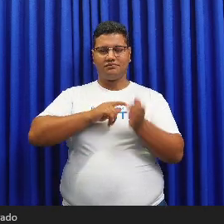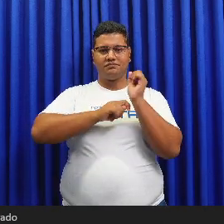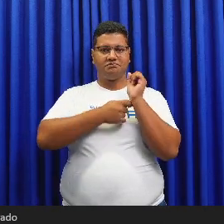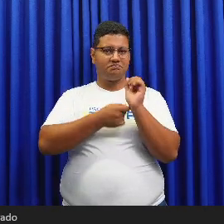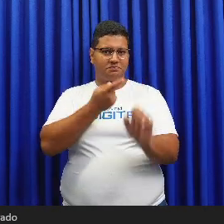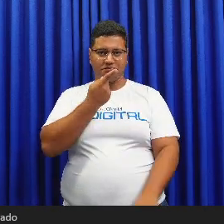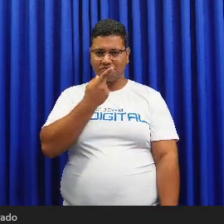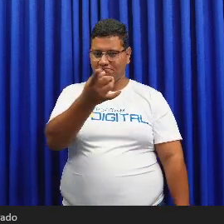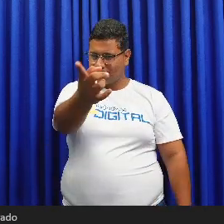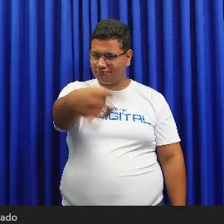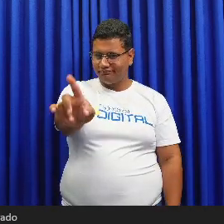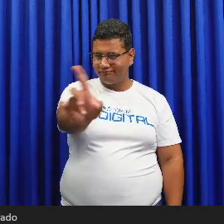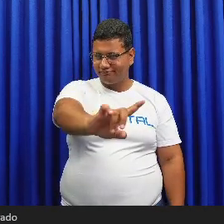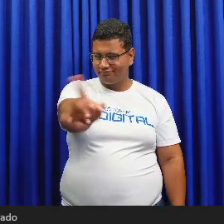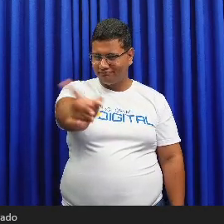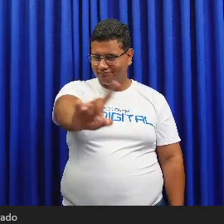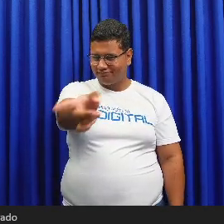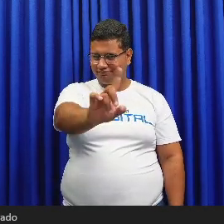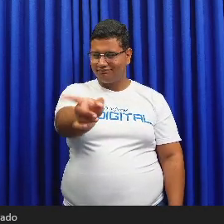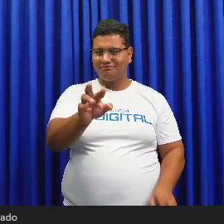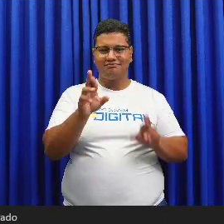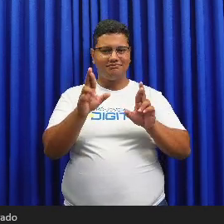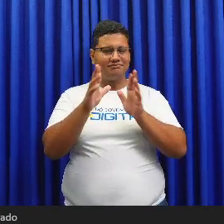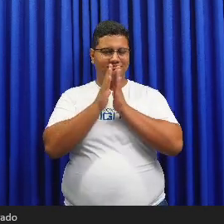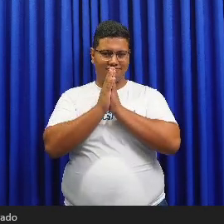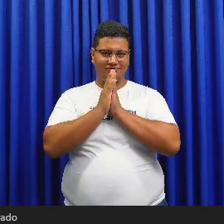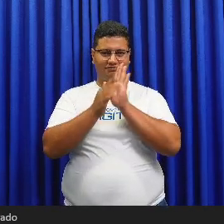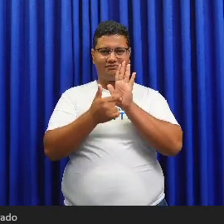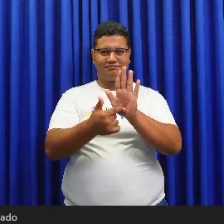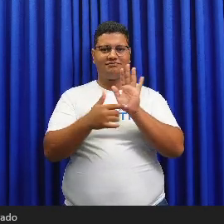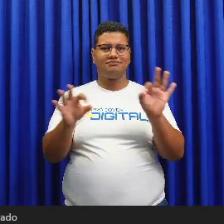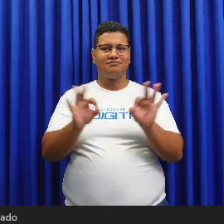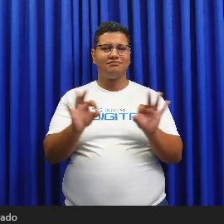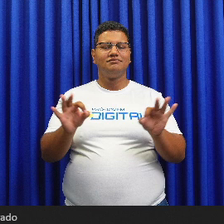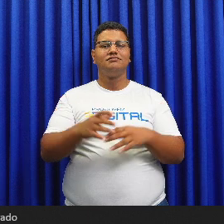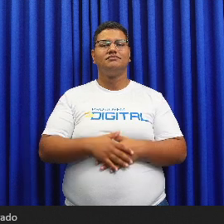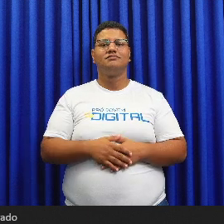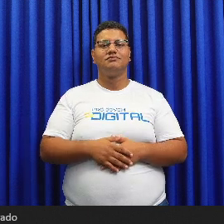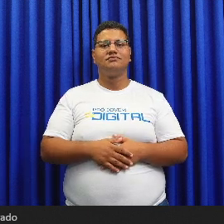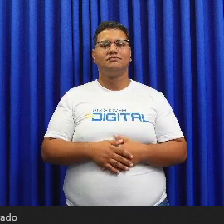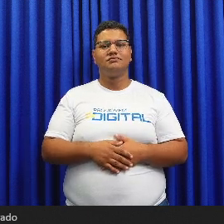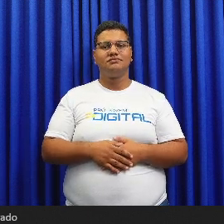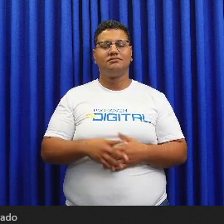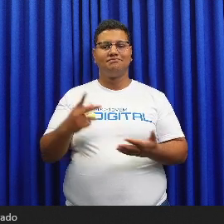eu não vou falar para você qual que é, espero que não apareça. Eu já errei a senha.